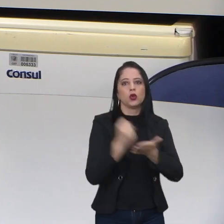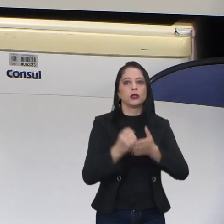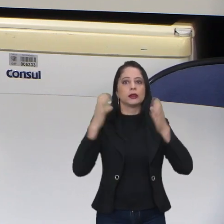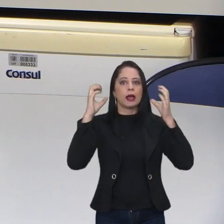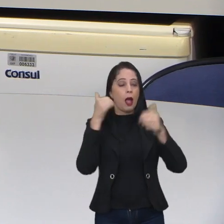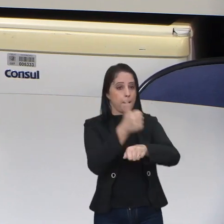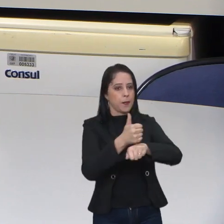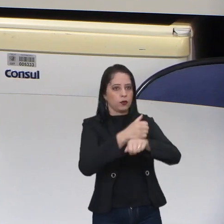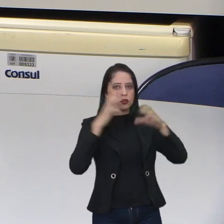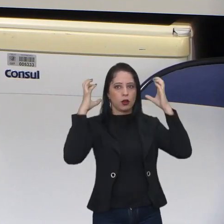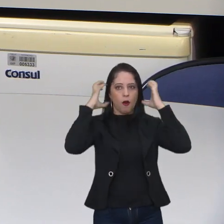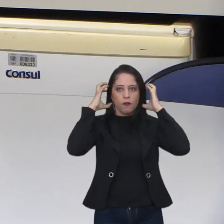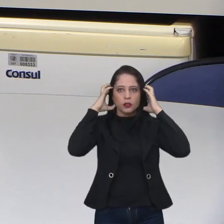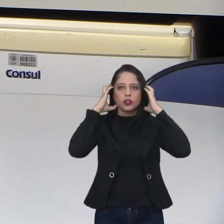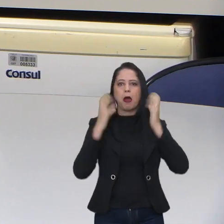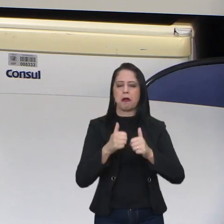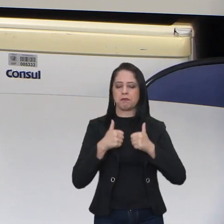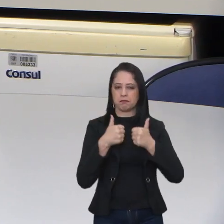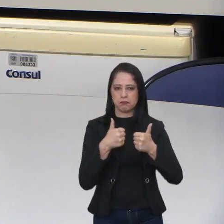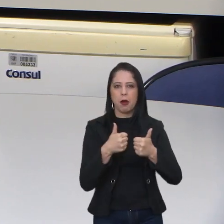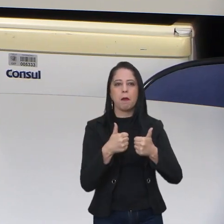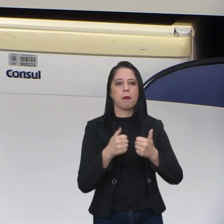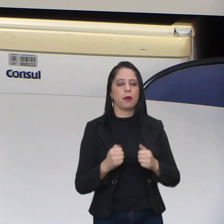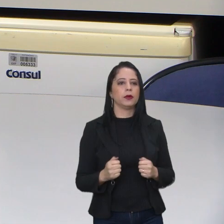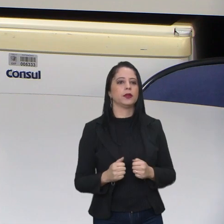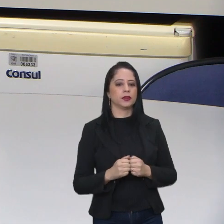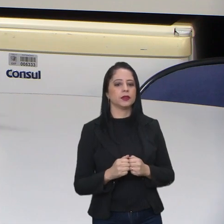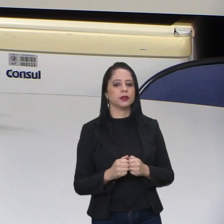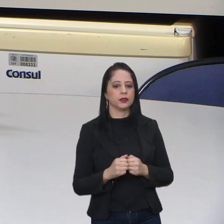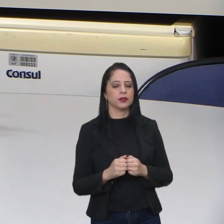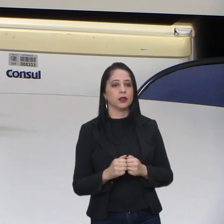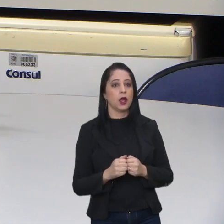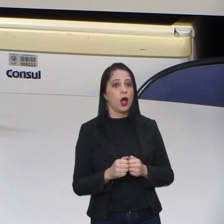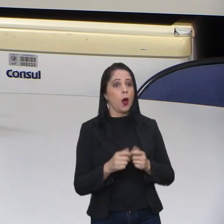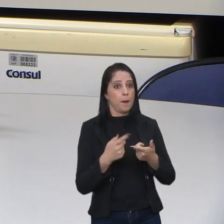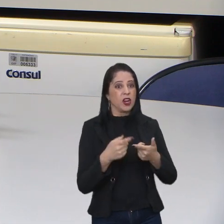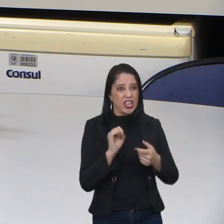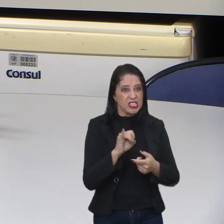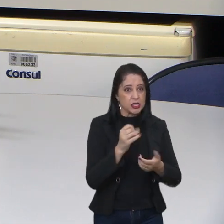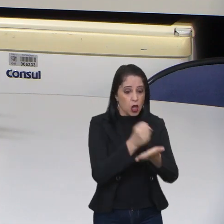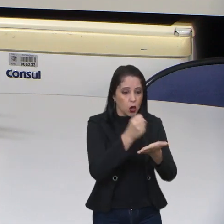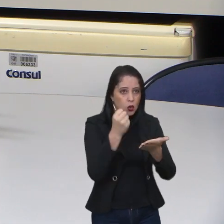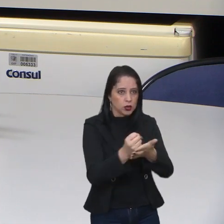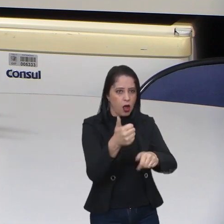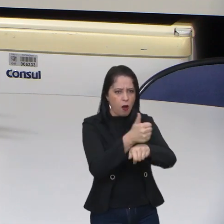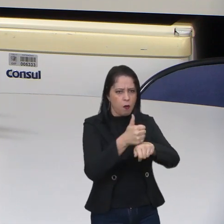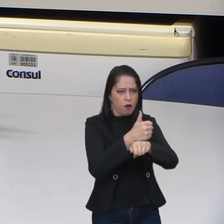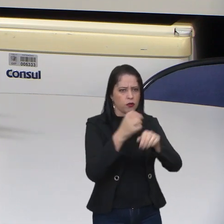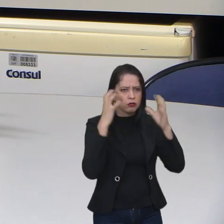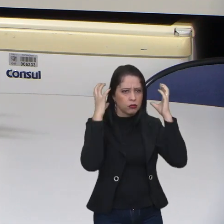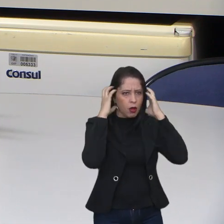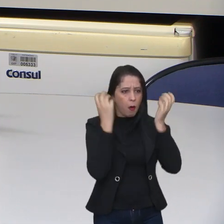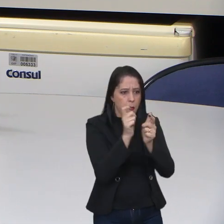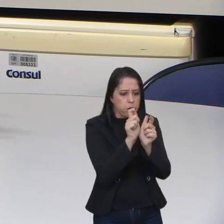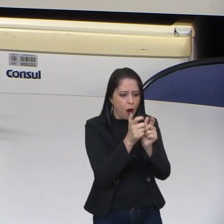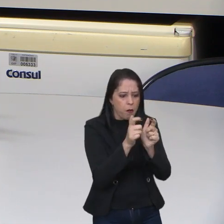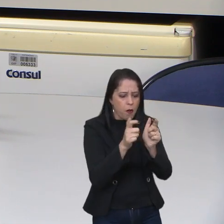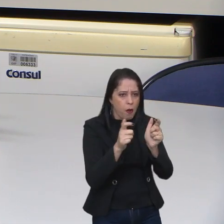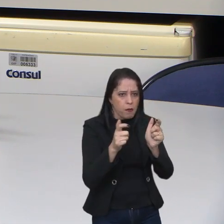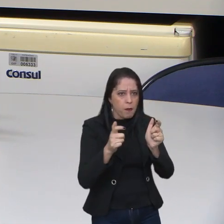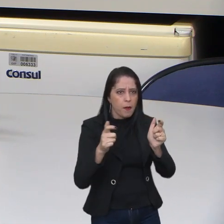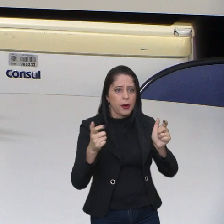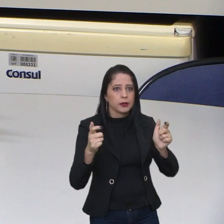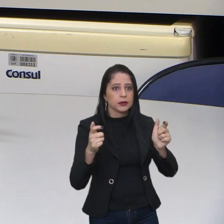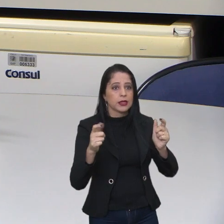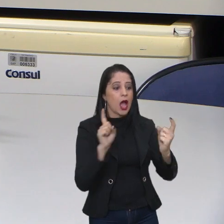que contratar mais fonoaudiólogo que vai ser bom que não vai vai mais fonoaudiólogos da rede não vai